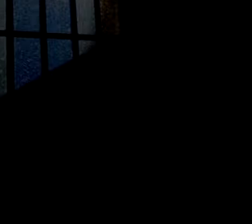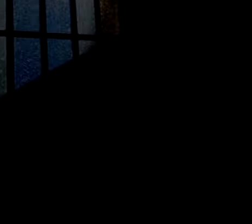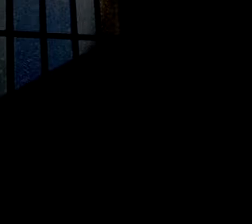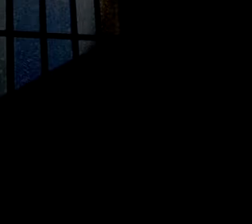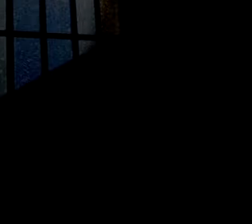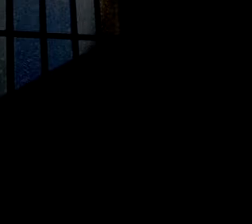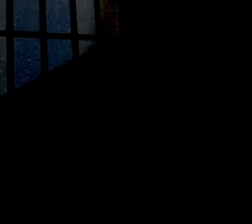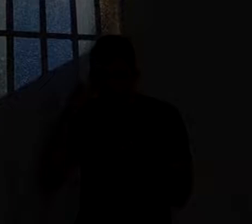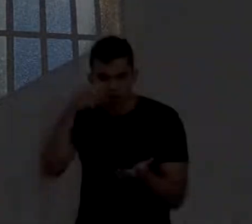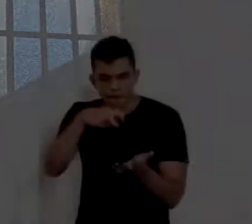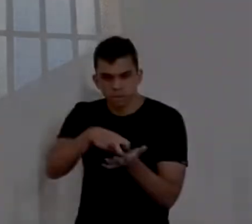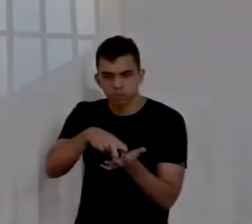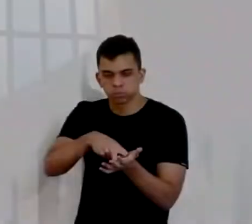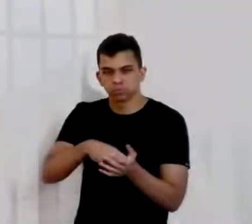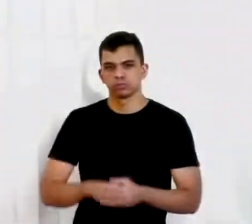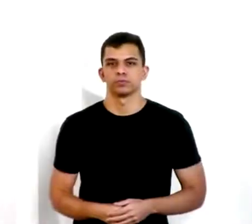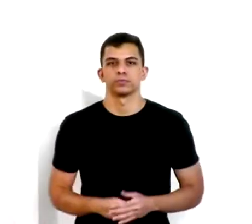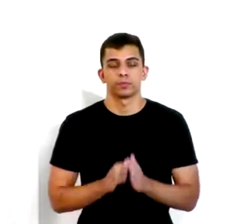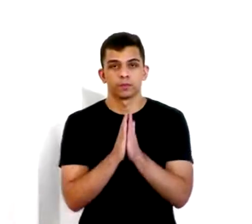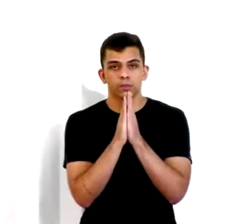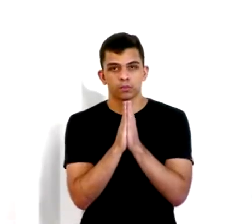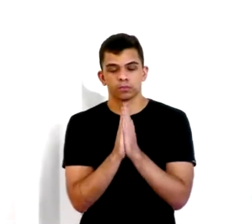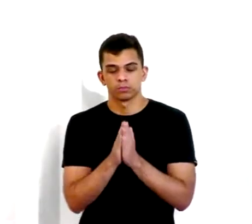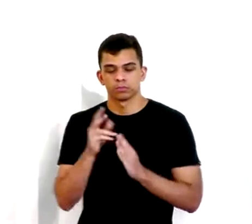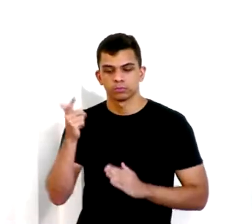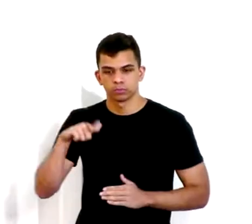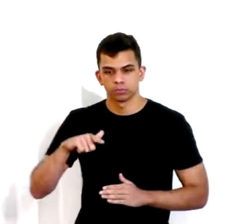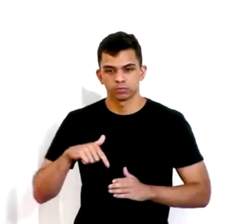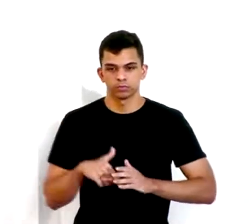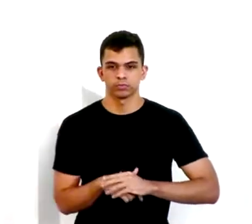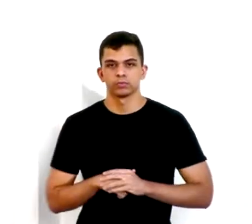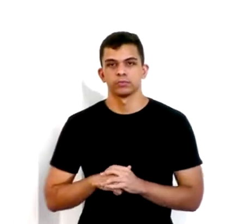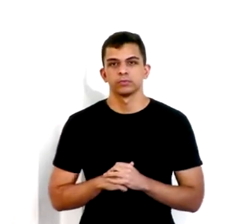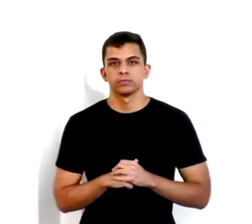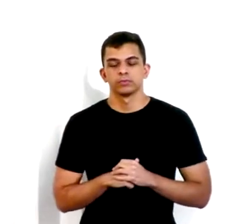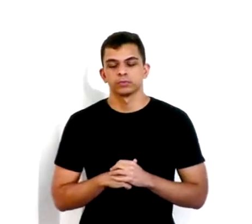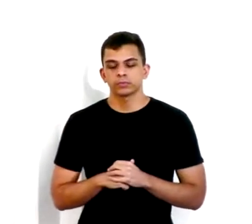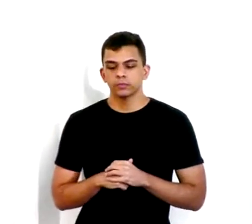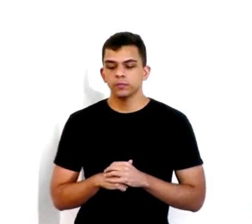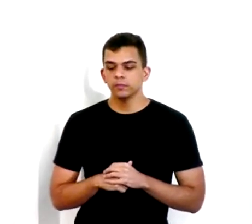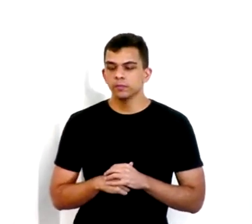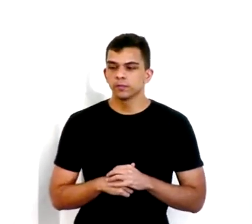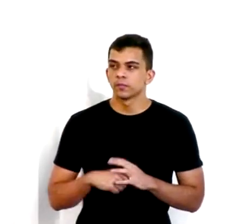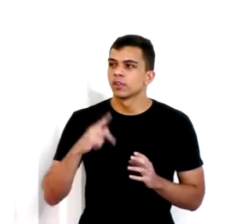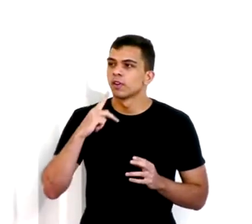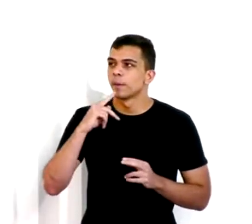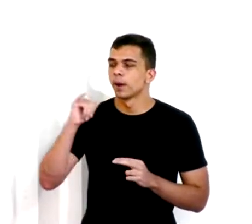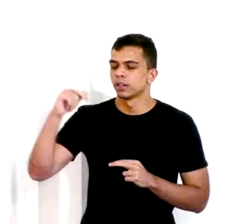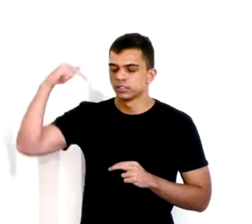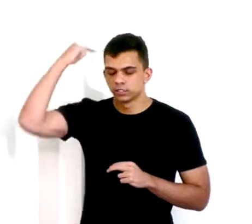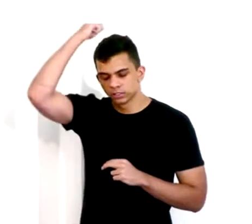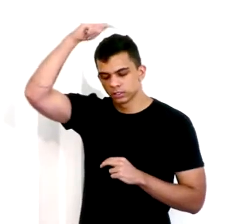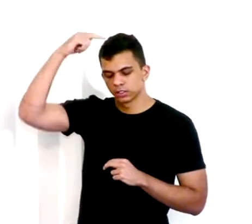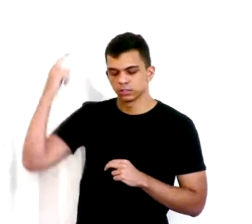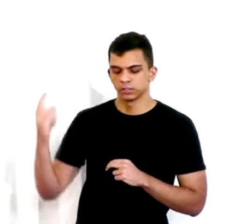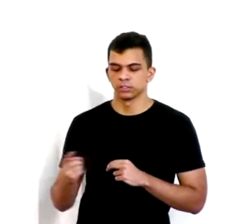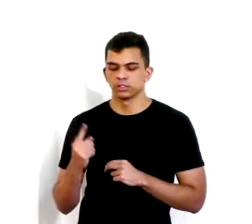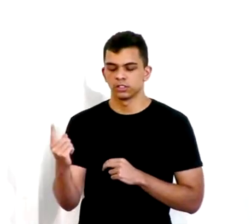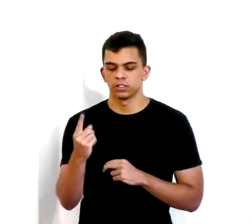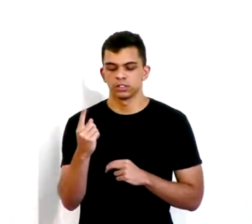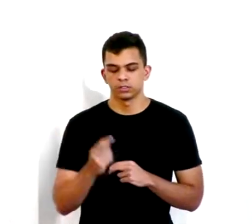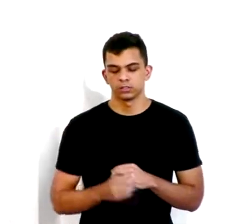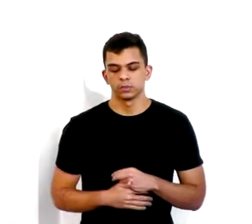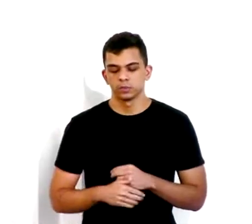vexame. Oremos mais um instante, queridos. Santo e eterno Pai, nós estamos diante da Tua